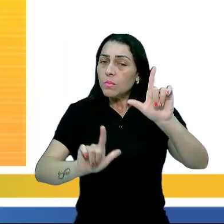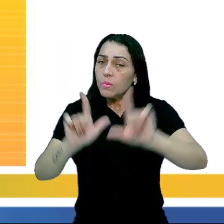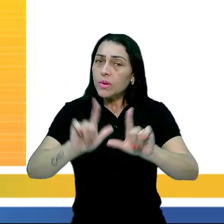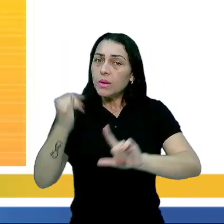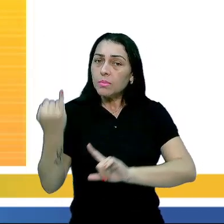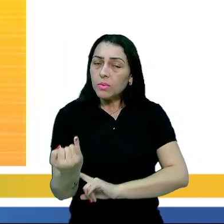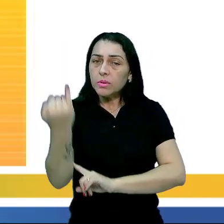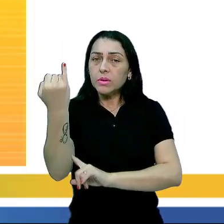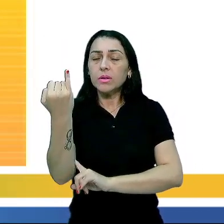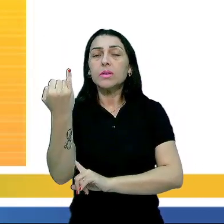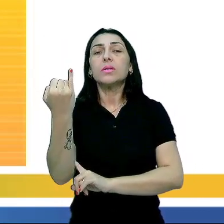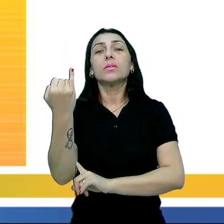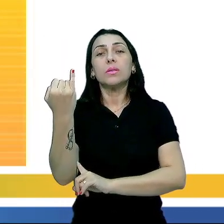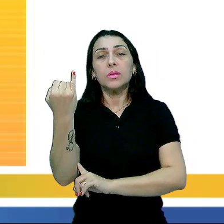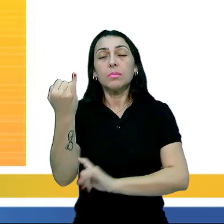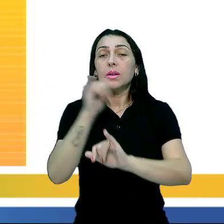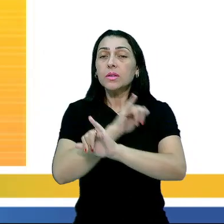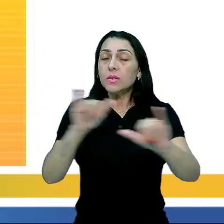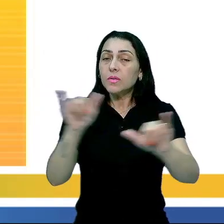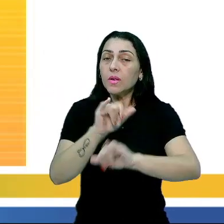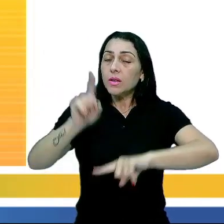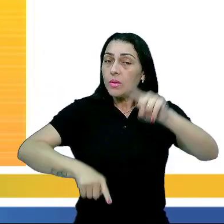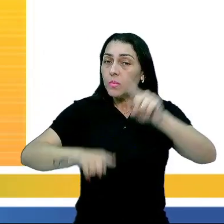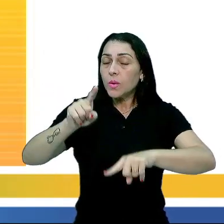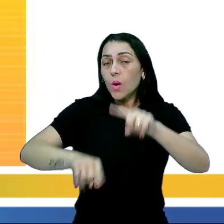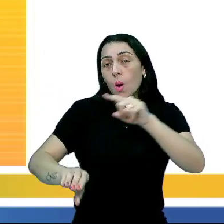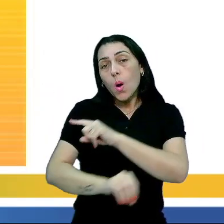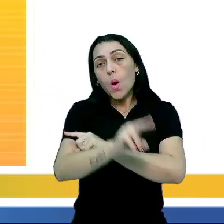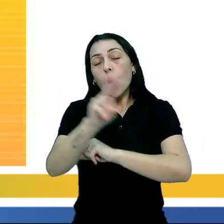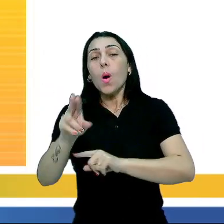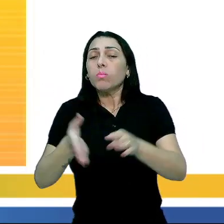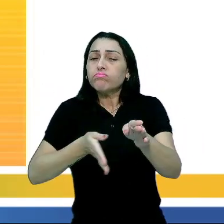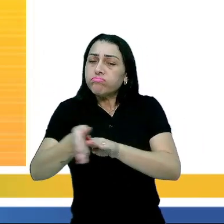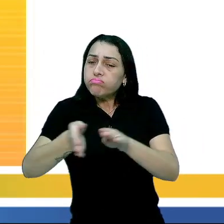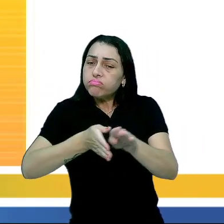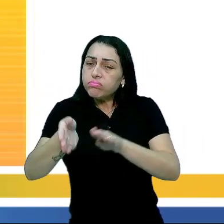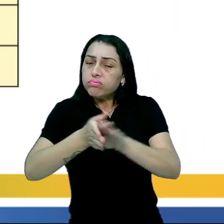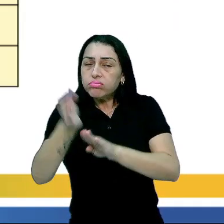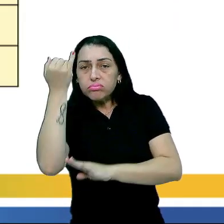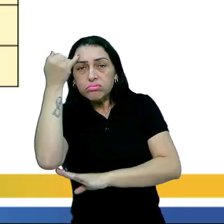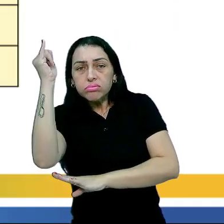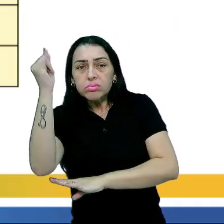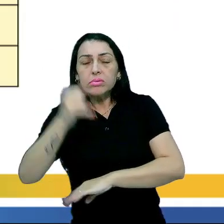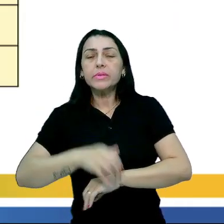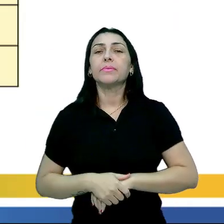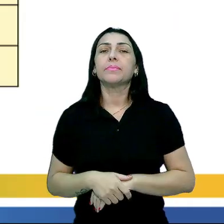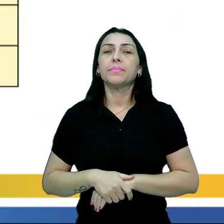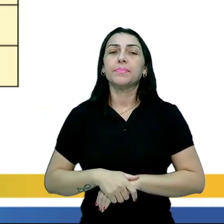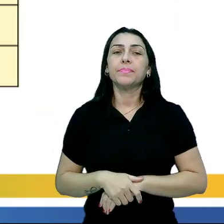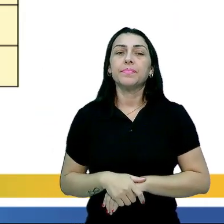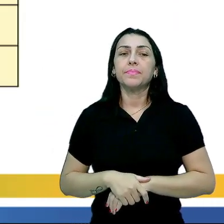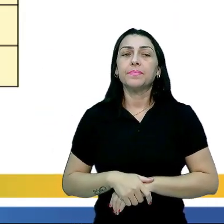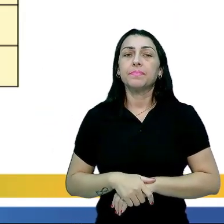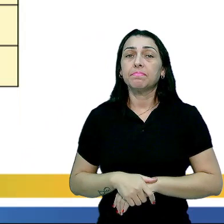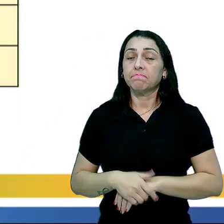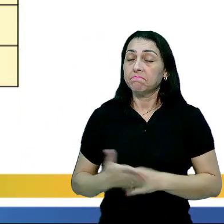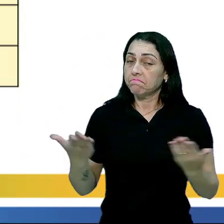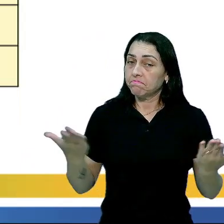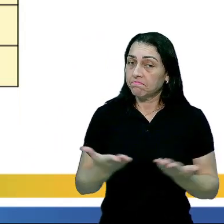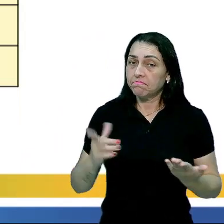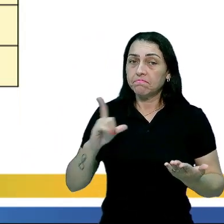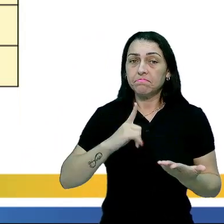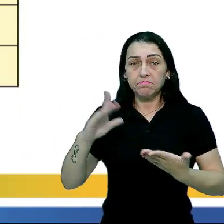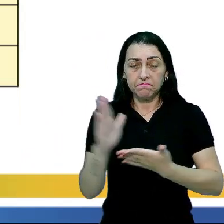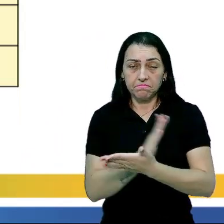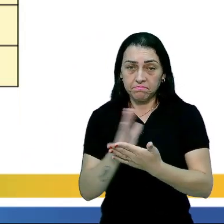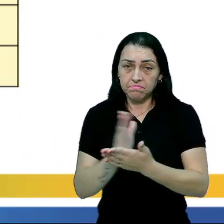é importante, seja para a divulgação de produtos, seja para a divulgação de ideias. Agora, nós temos